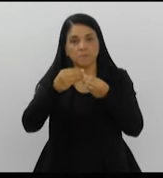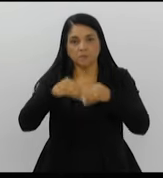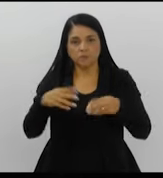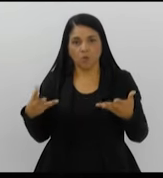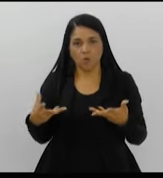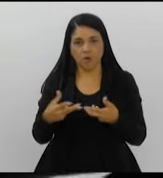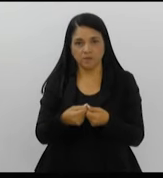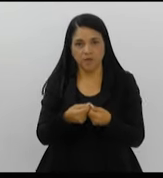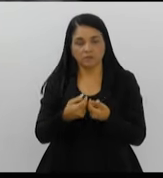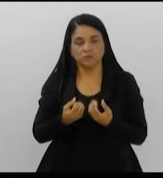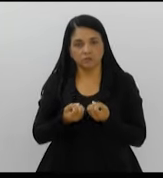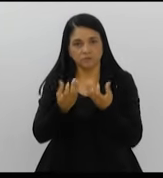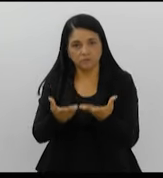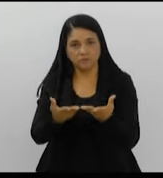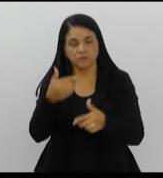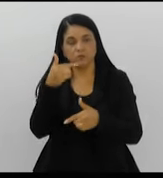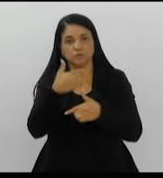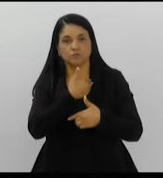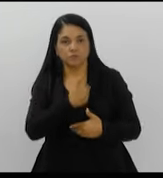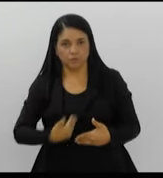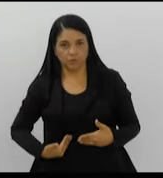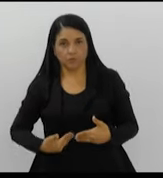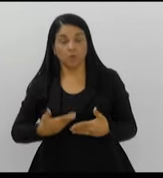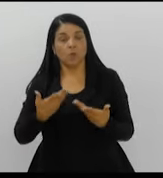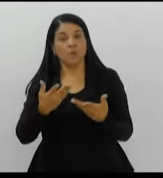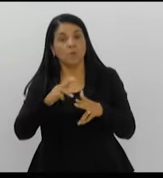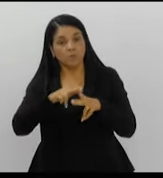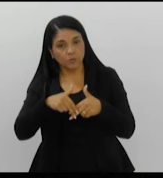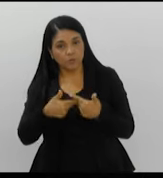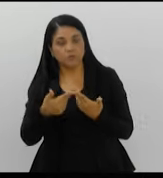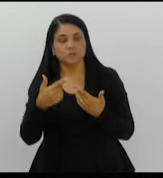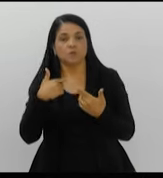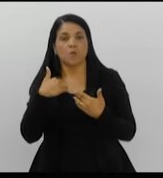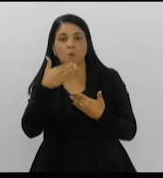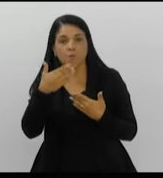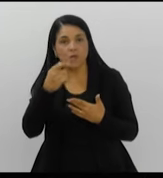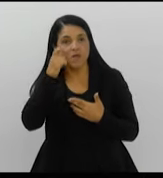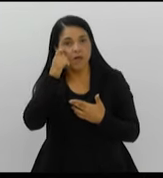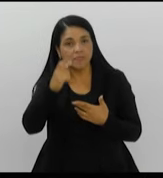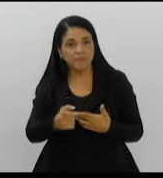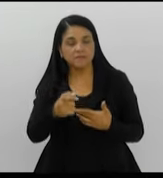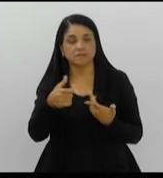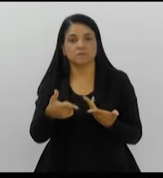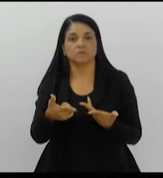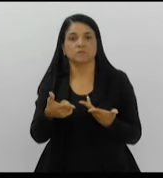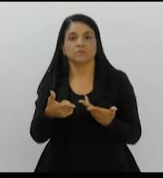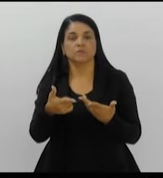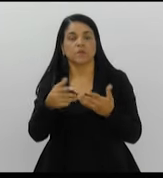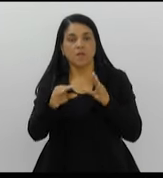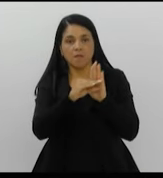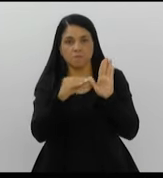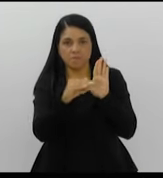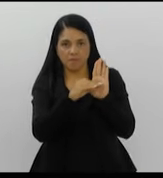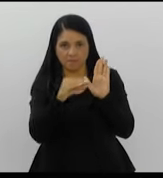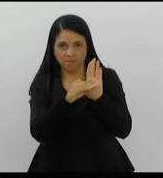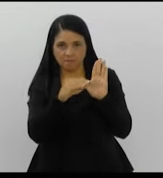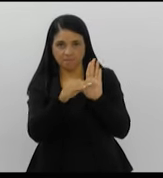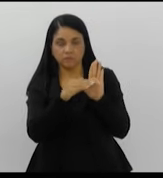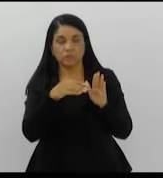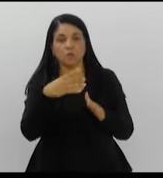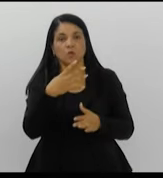de oferta dos serviços públicos. Então, por esses motivos, eu peço atenção aos meus pares para essa emenda que eu destaquei de